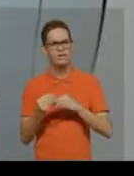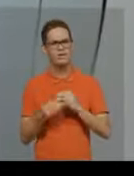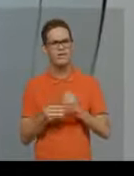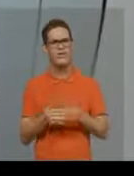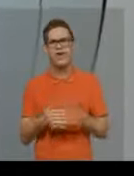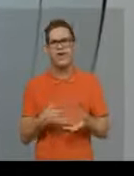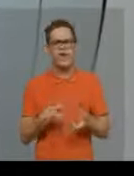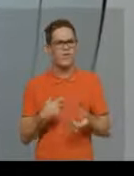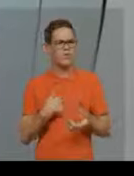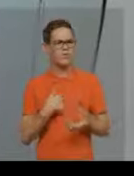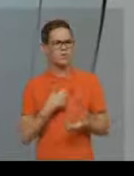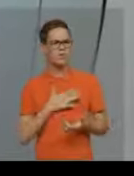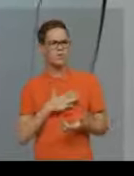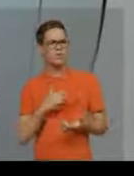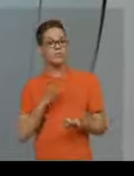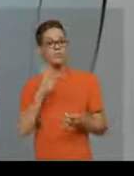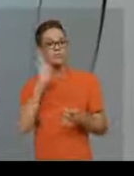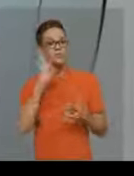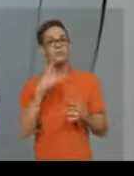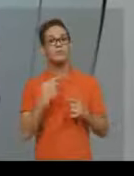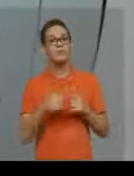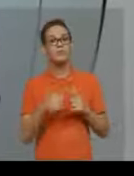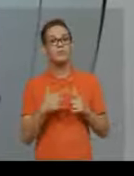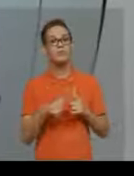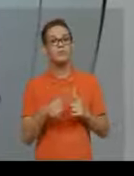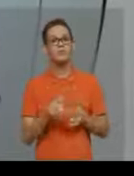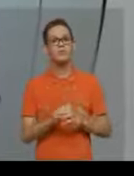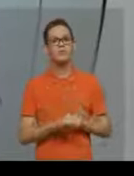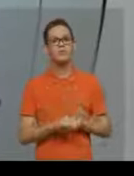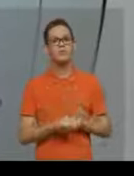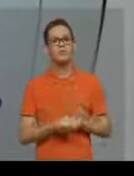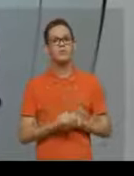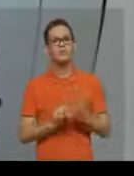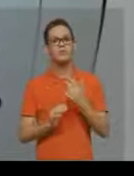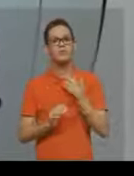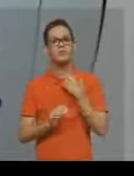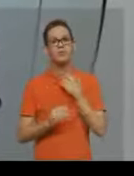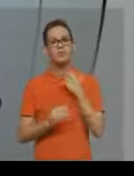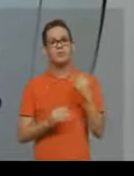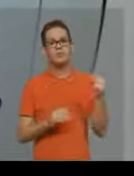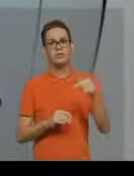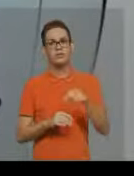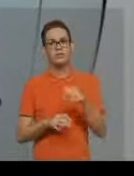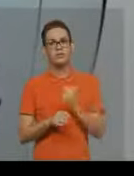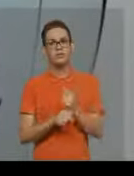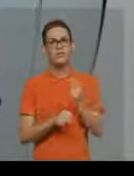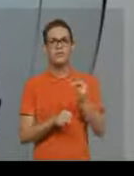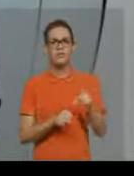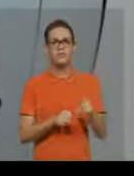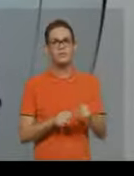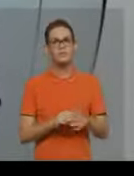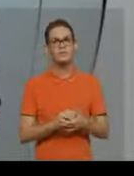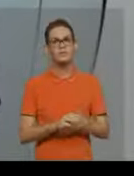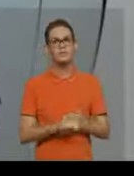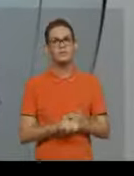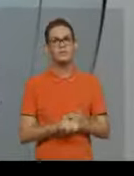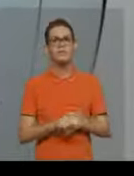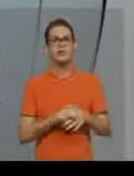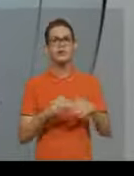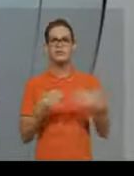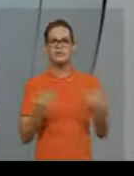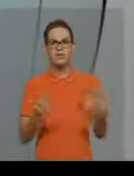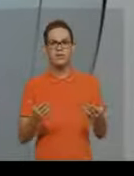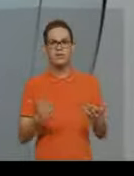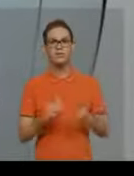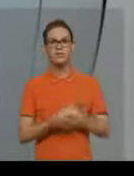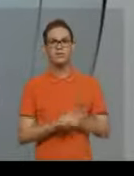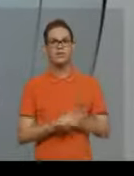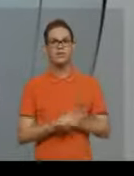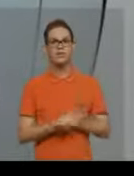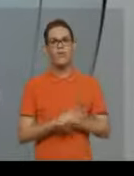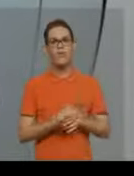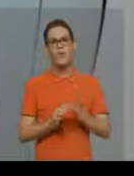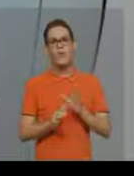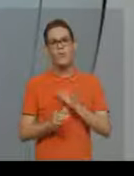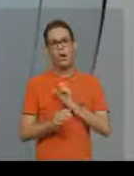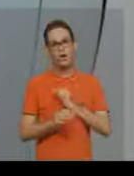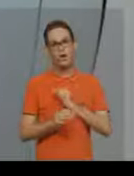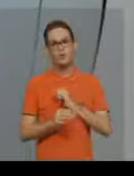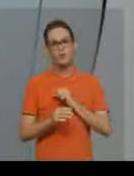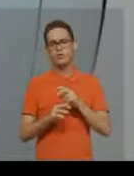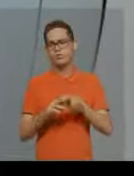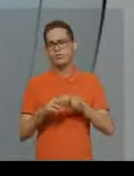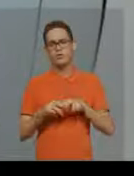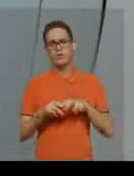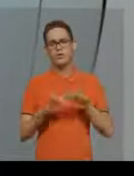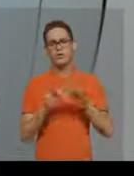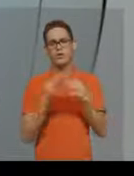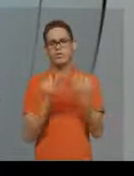Aí a gente tem que resolver os problemas. Não pode vir, vai valer nota isso. Então, o aluno que por ser, sei lá, o que o pai não